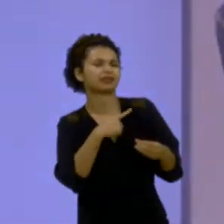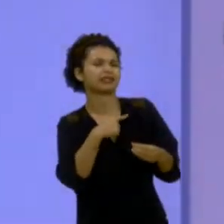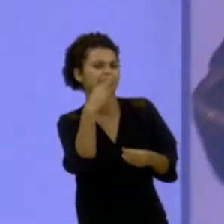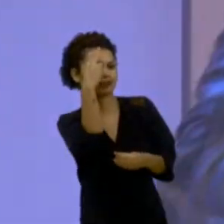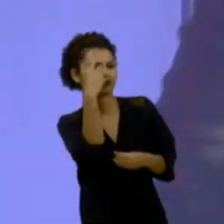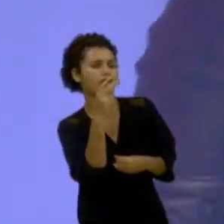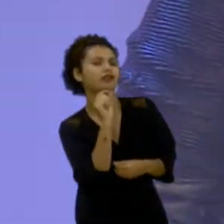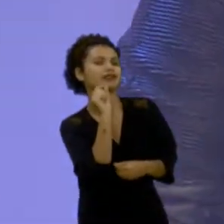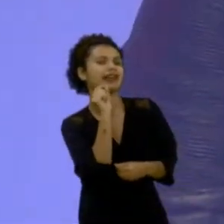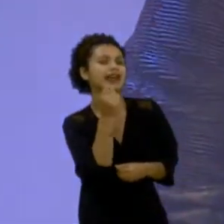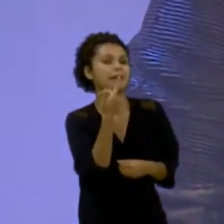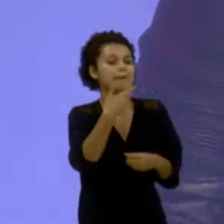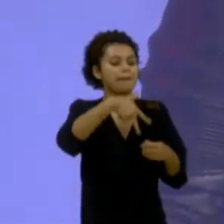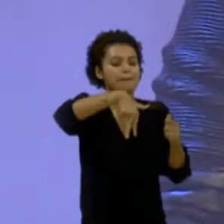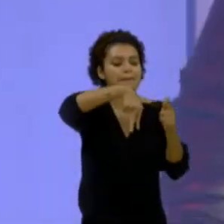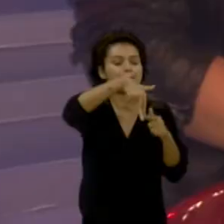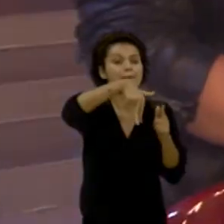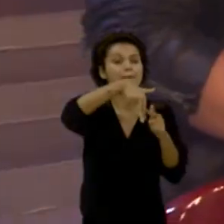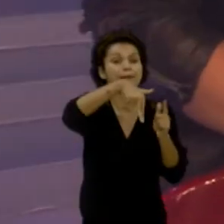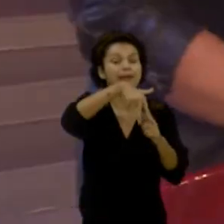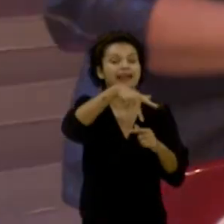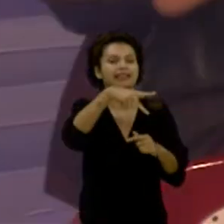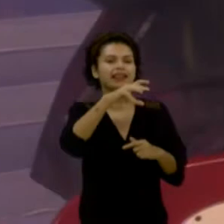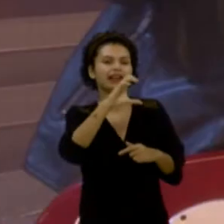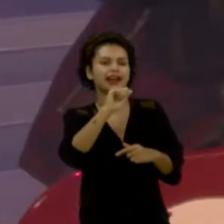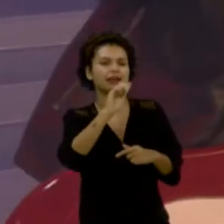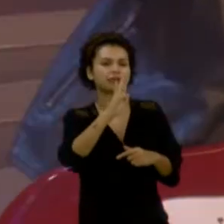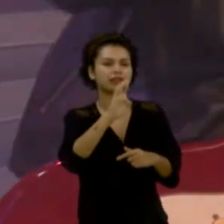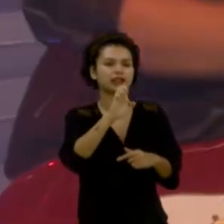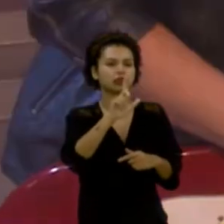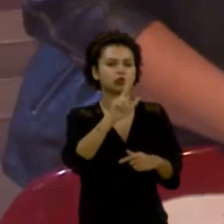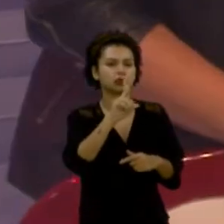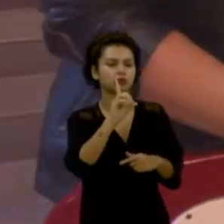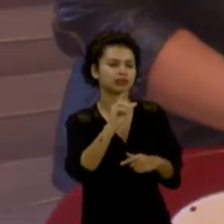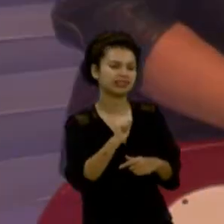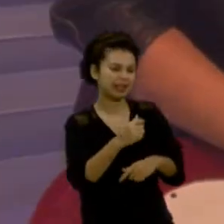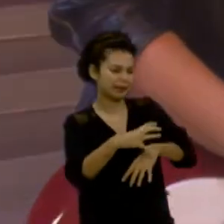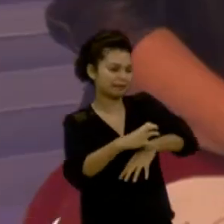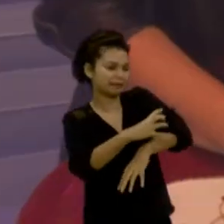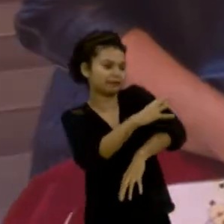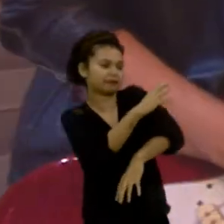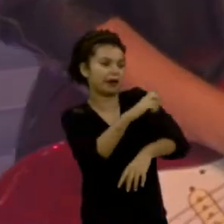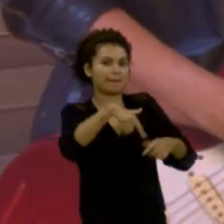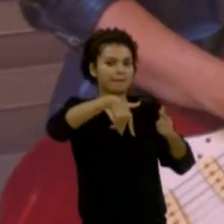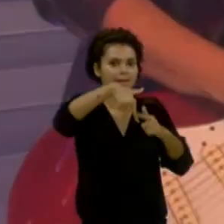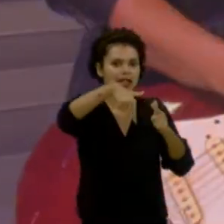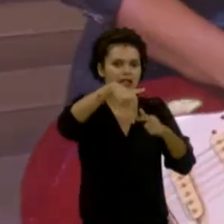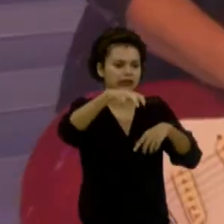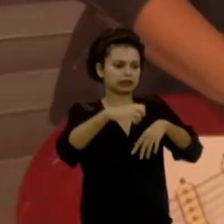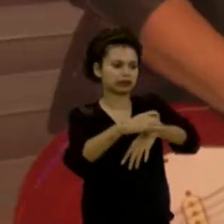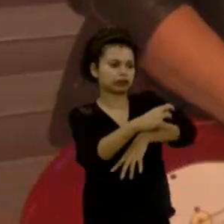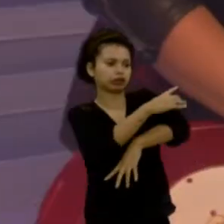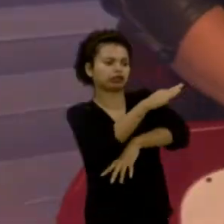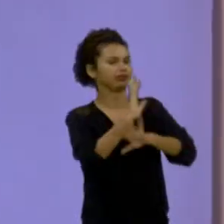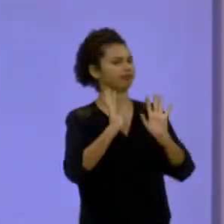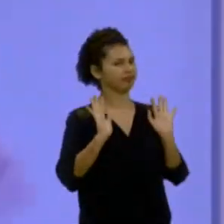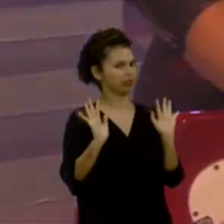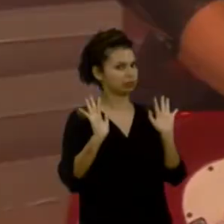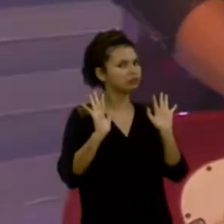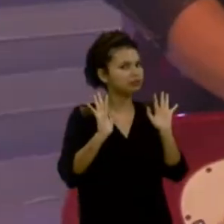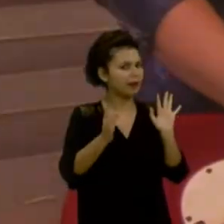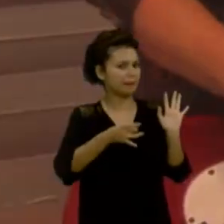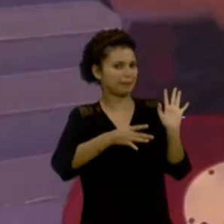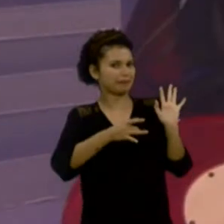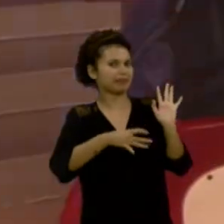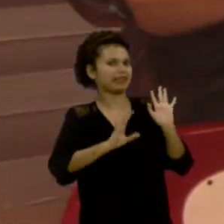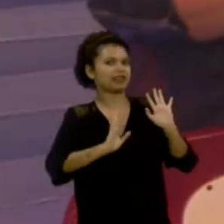atrás da gente assim, ela sozinha. Perna cabeluda. Imagina uma criança era... isso, né, gente? Era pra gente não ir pra